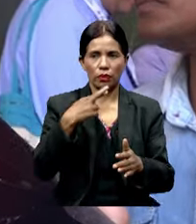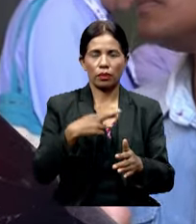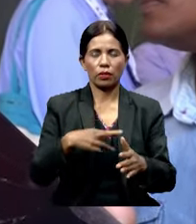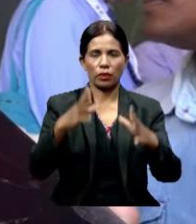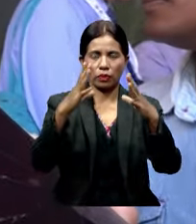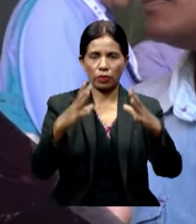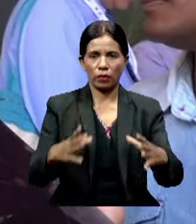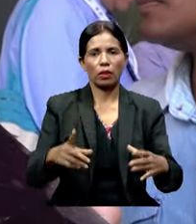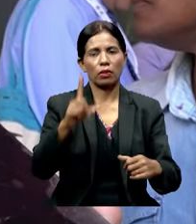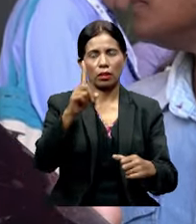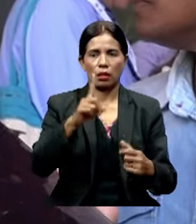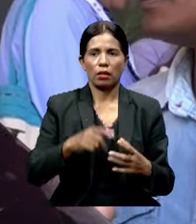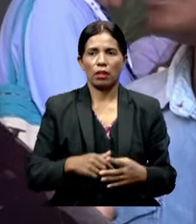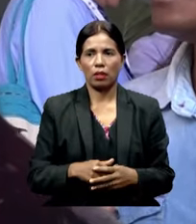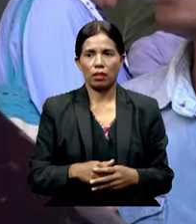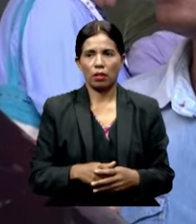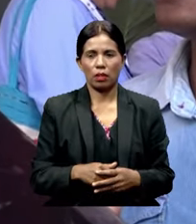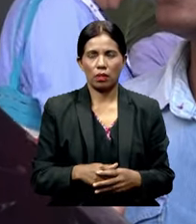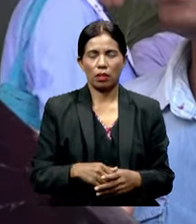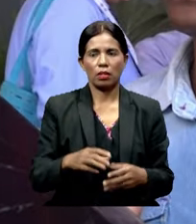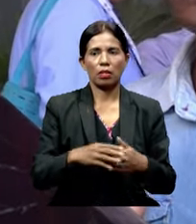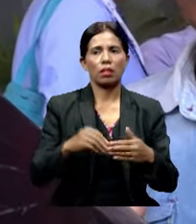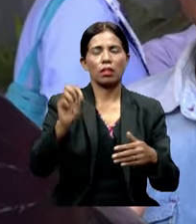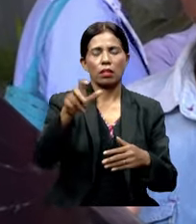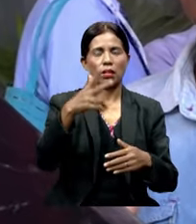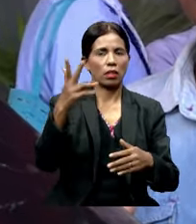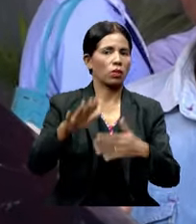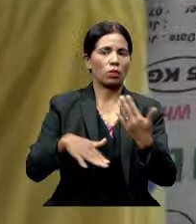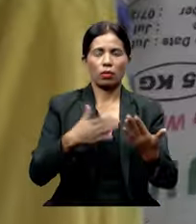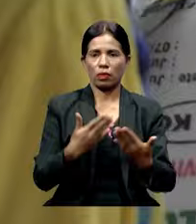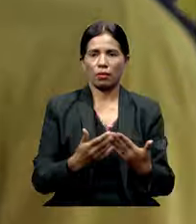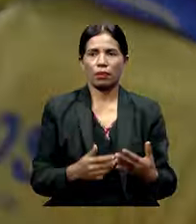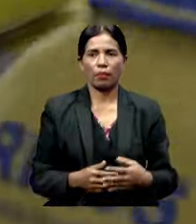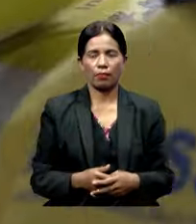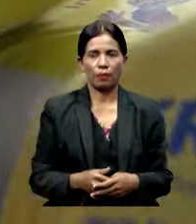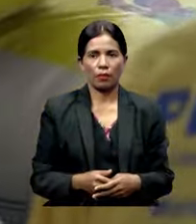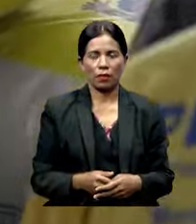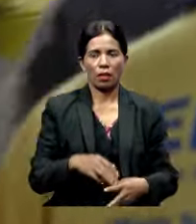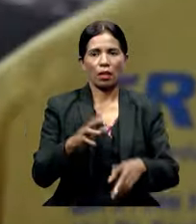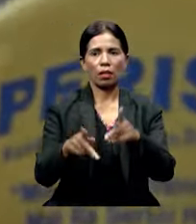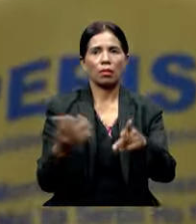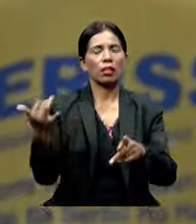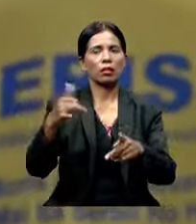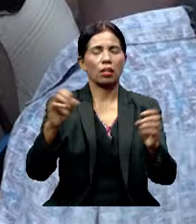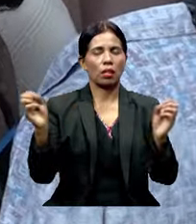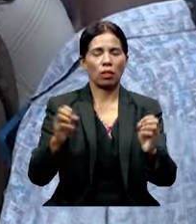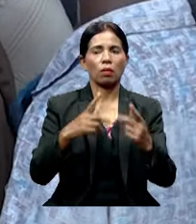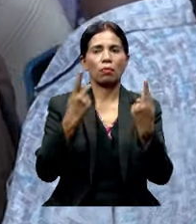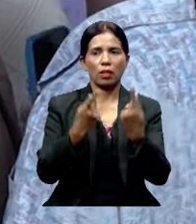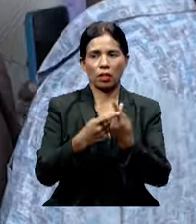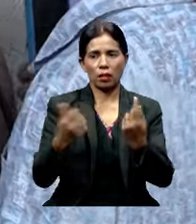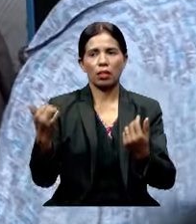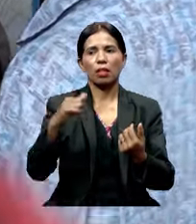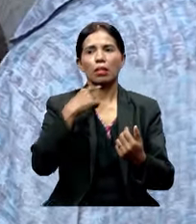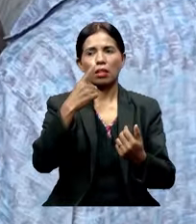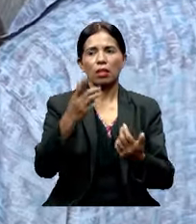ne 300 sacas ne hoto hoto antes ne cliente sira la mente ho empresa refere tama obriga sira